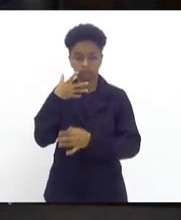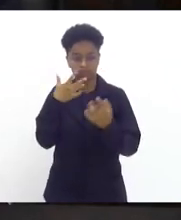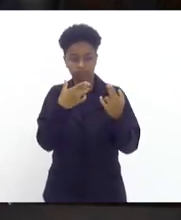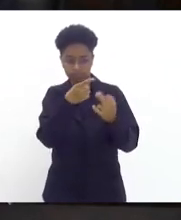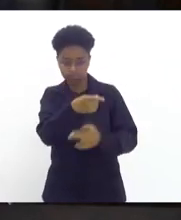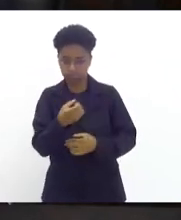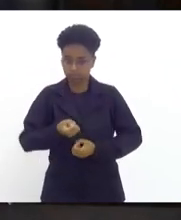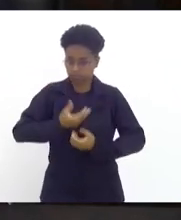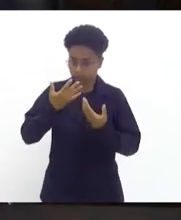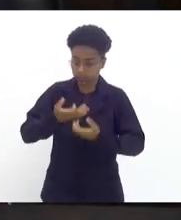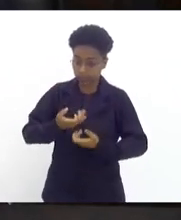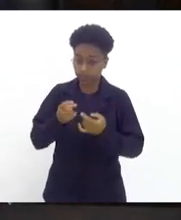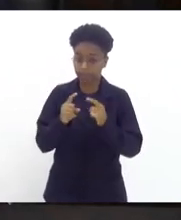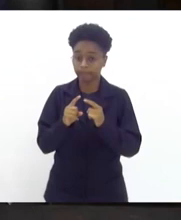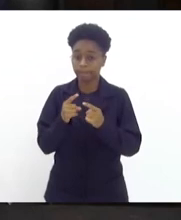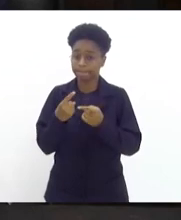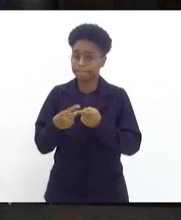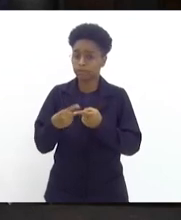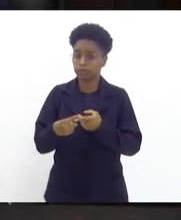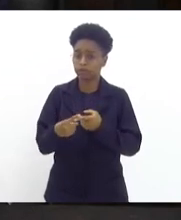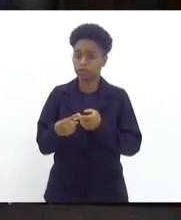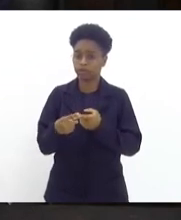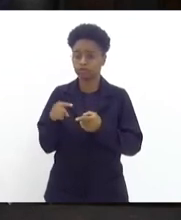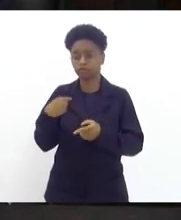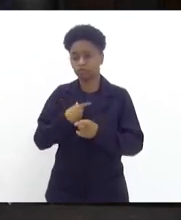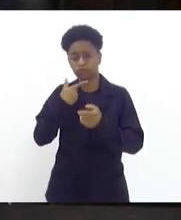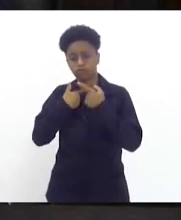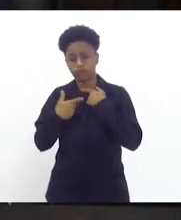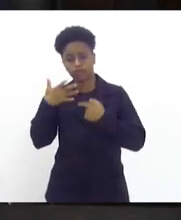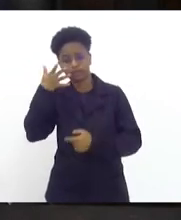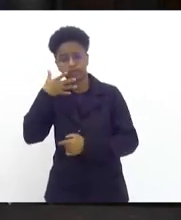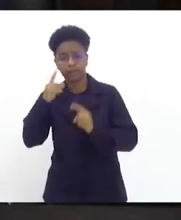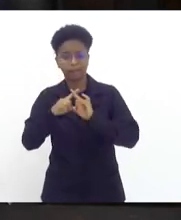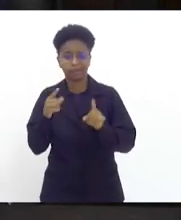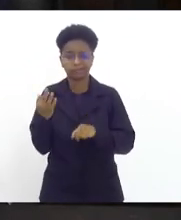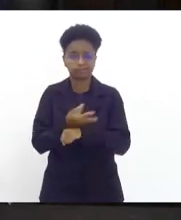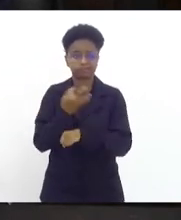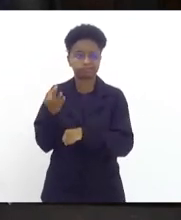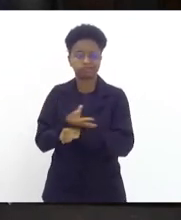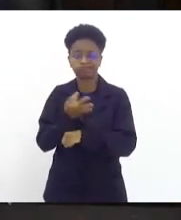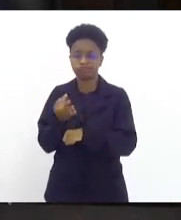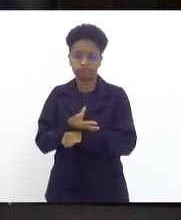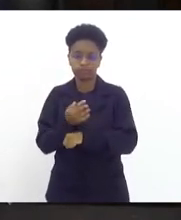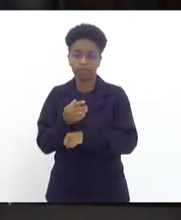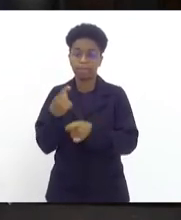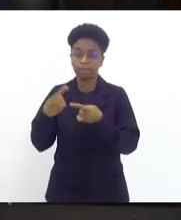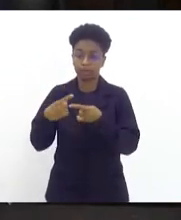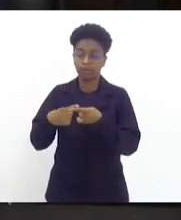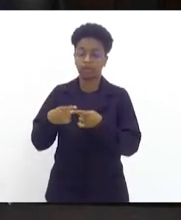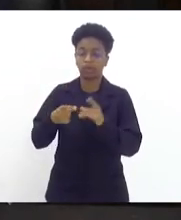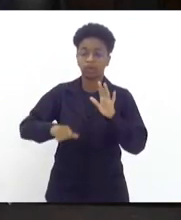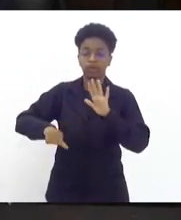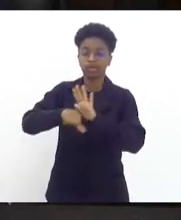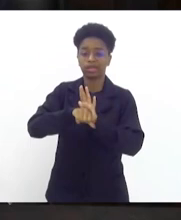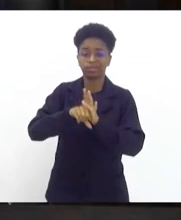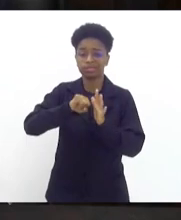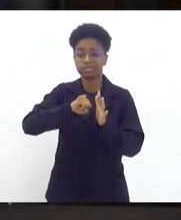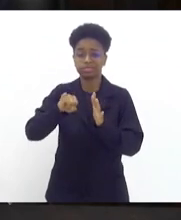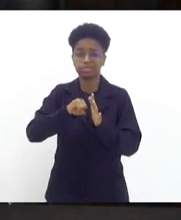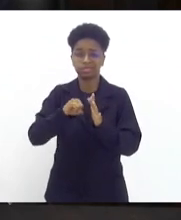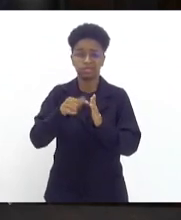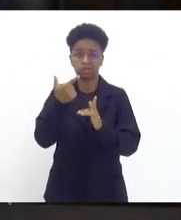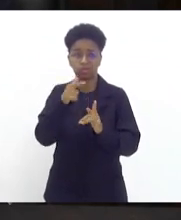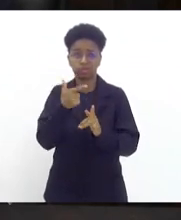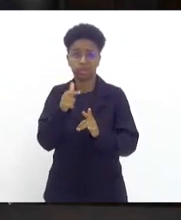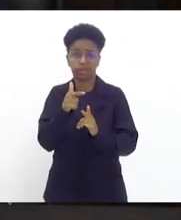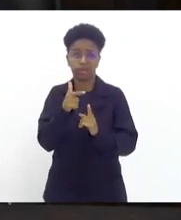com um desabafo como seu que é tudo aquilo que a gente quer falar e que não aguenta mais o crime de baixa potencial ofensivo quando ele não é porque quando ele não é contigo